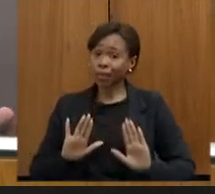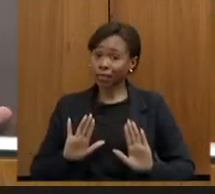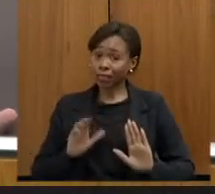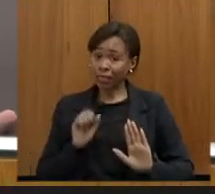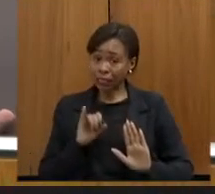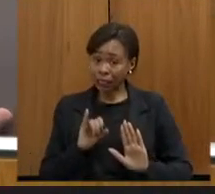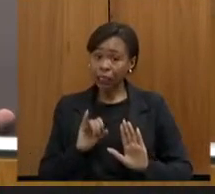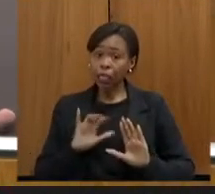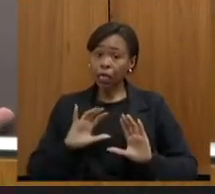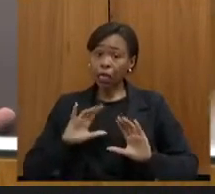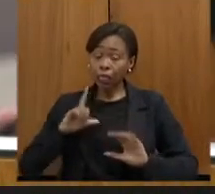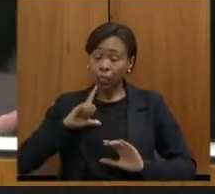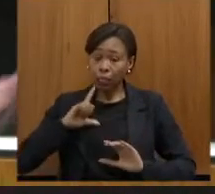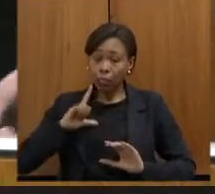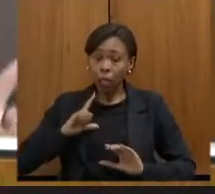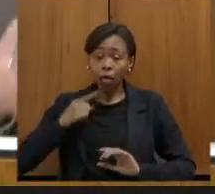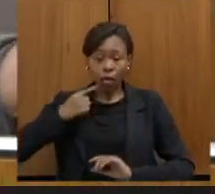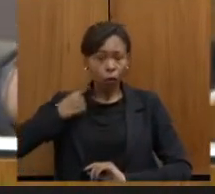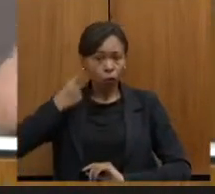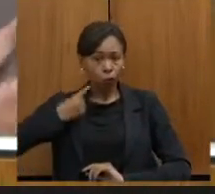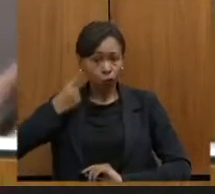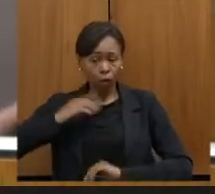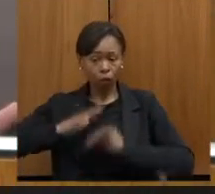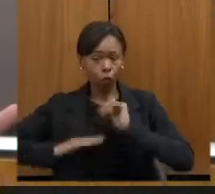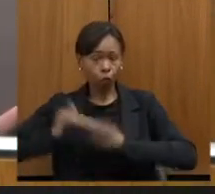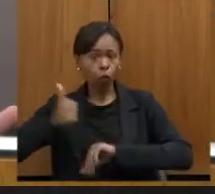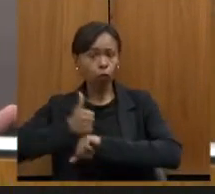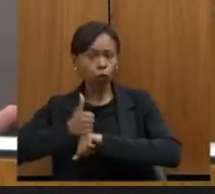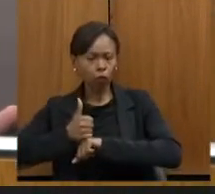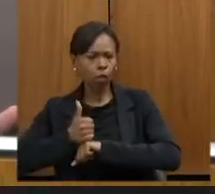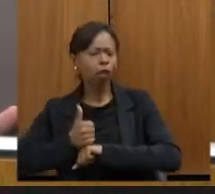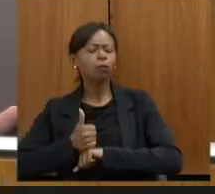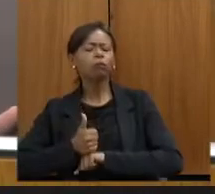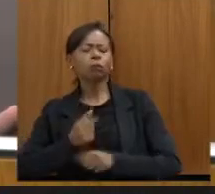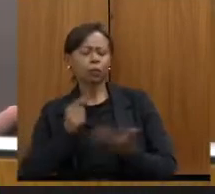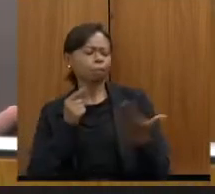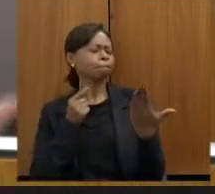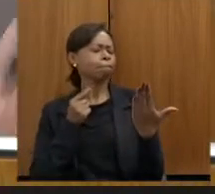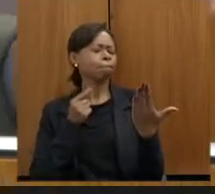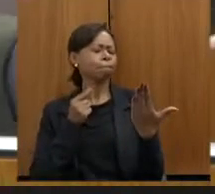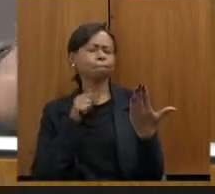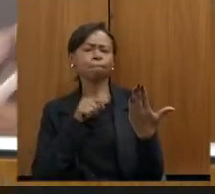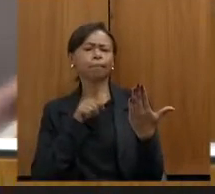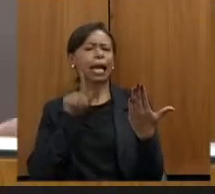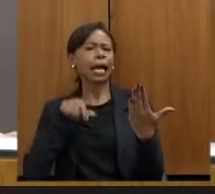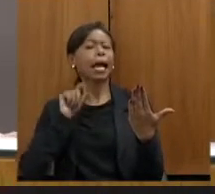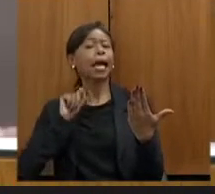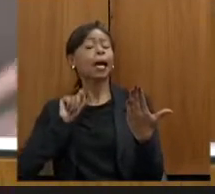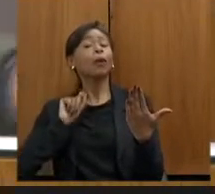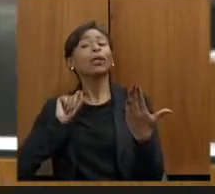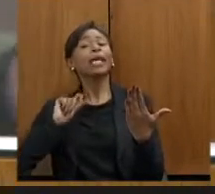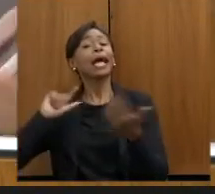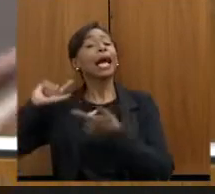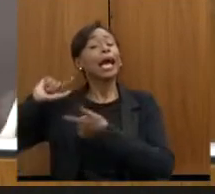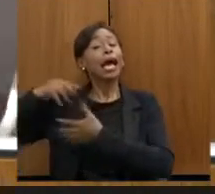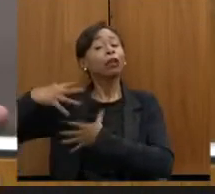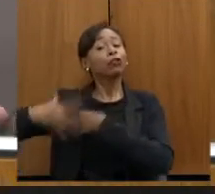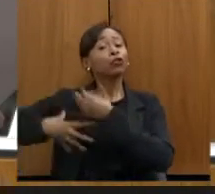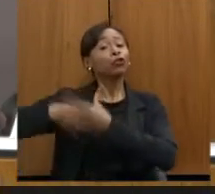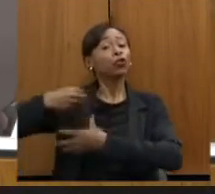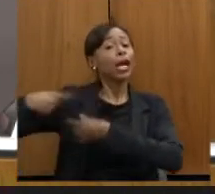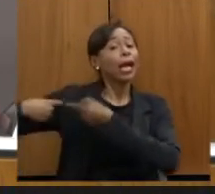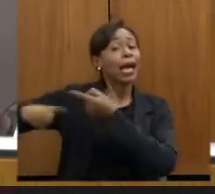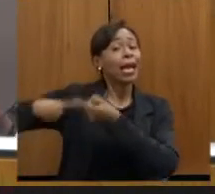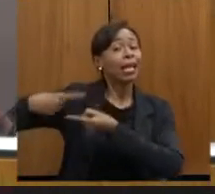minha equipe eu tenho um advogado que ele fala assim, olha, isso aqui é casa de herança, eles têm que abrir o inventário, eu não posso regularizar